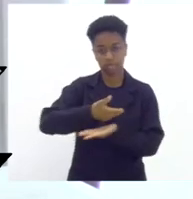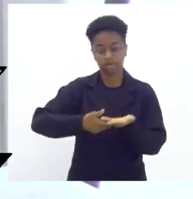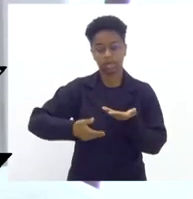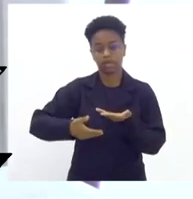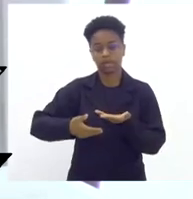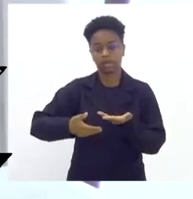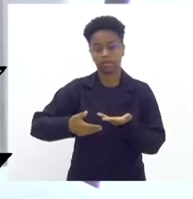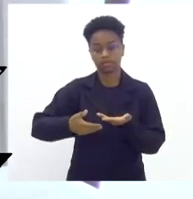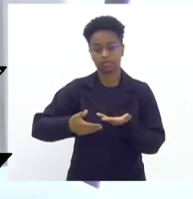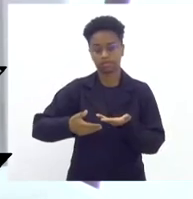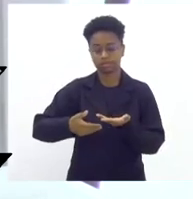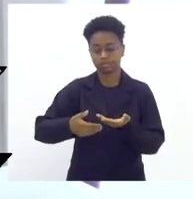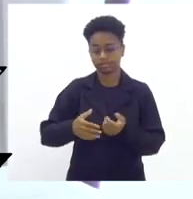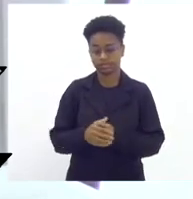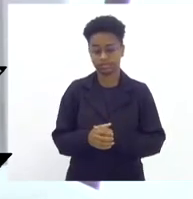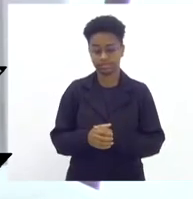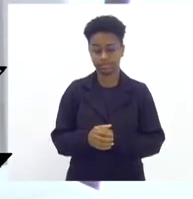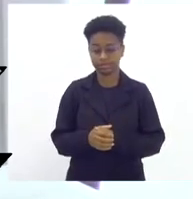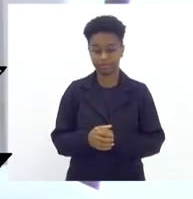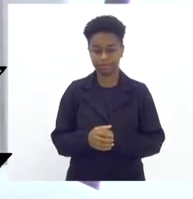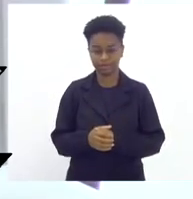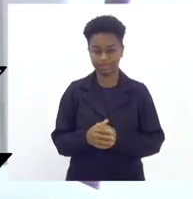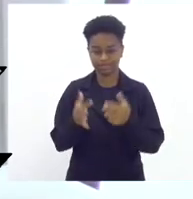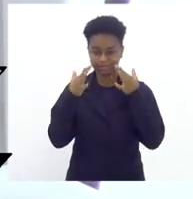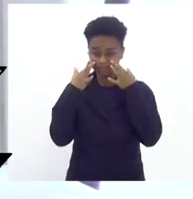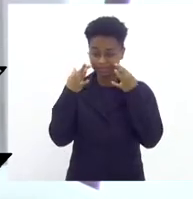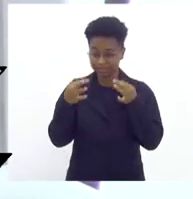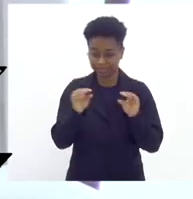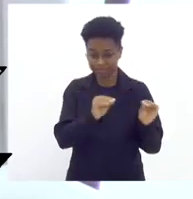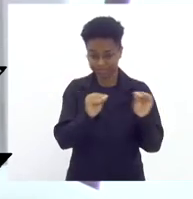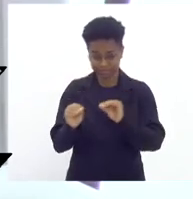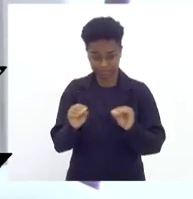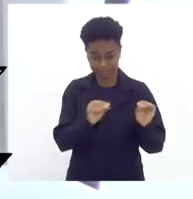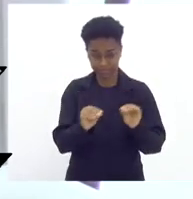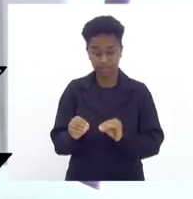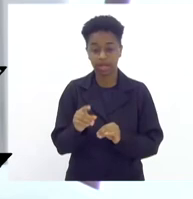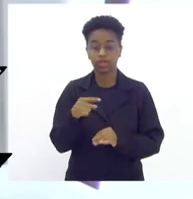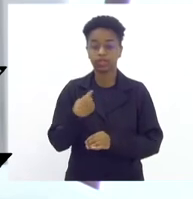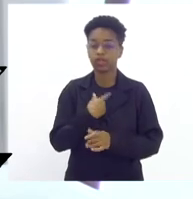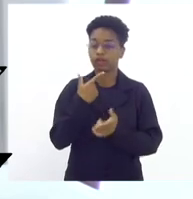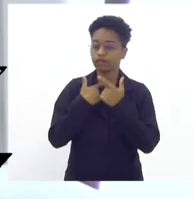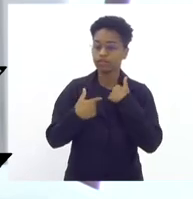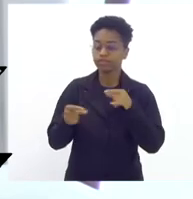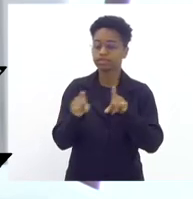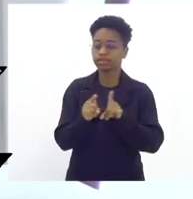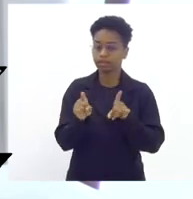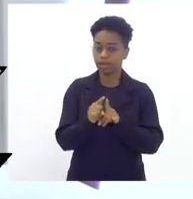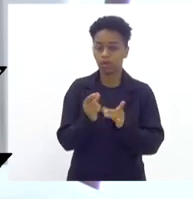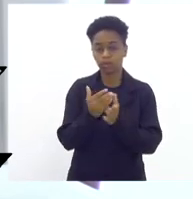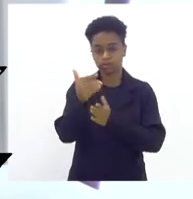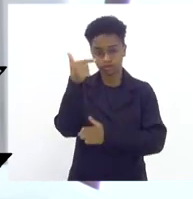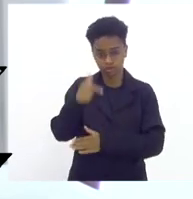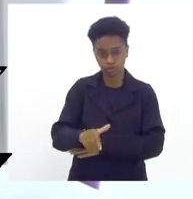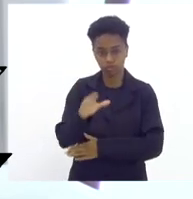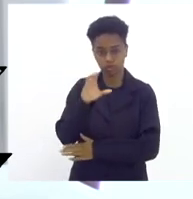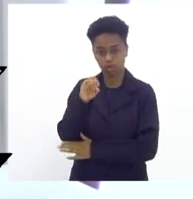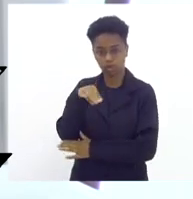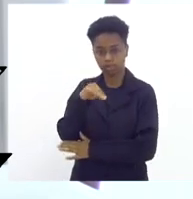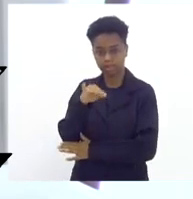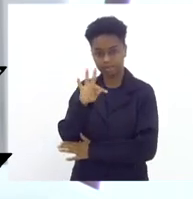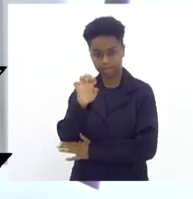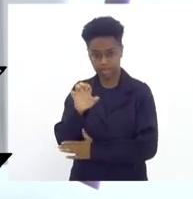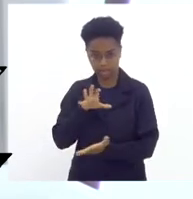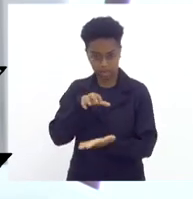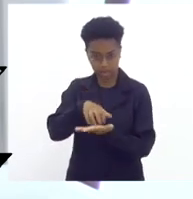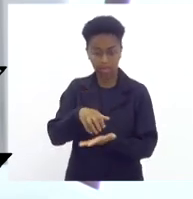refugiados imigrantes que a nossa Cláudia Cunha faz parte e nós queremos também reativar esse comitê para que